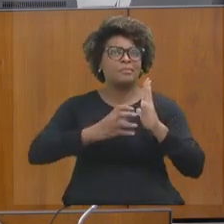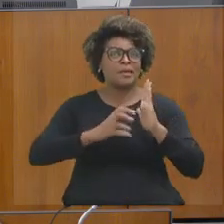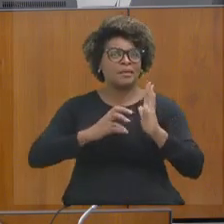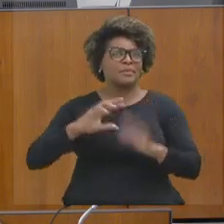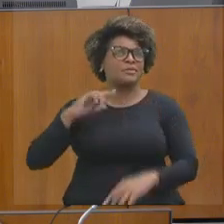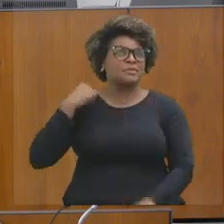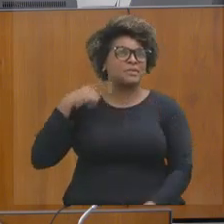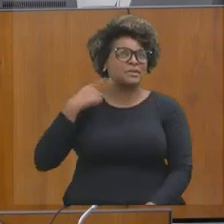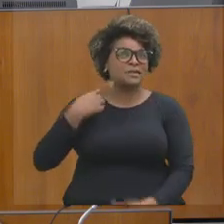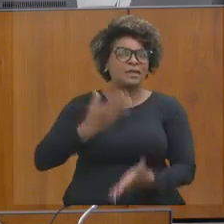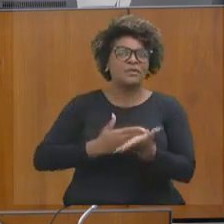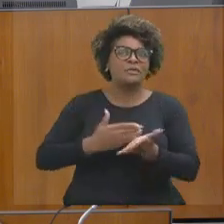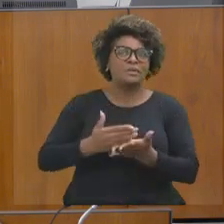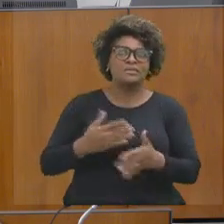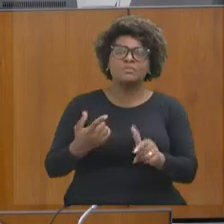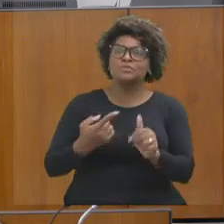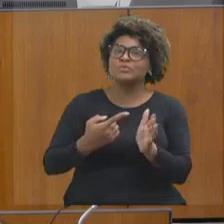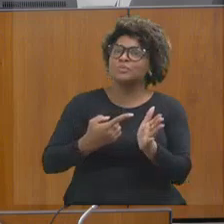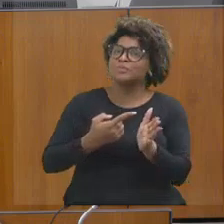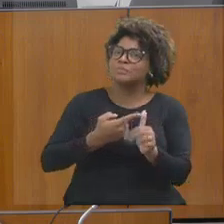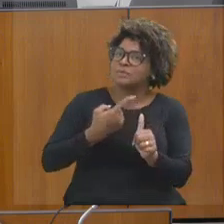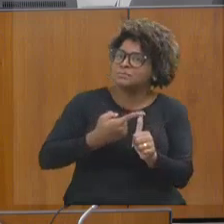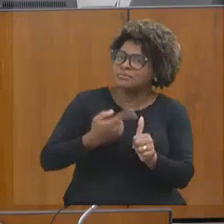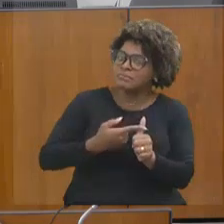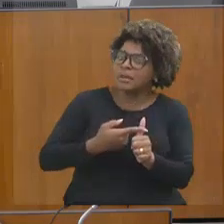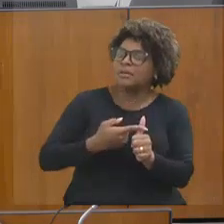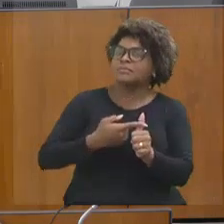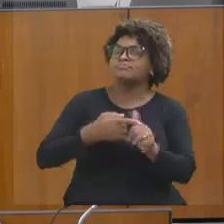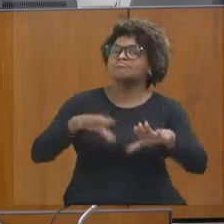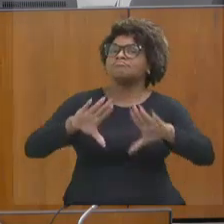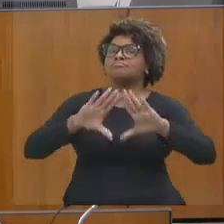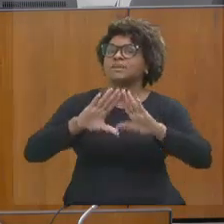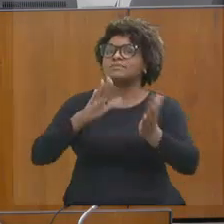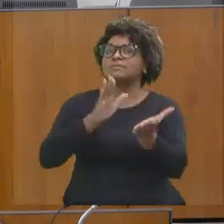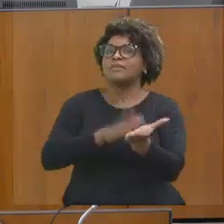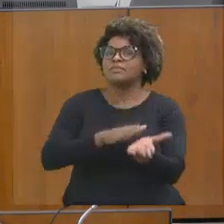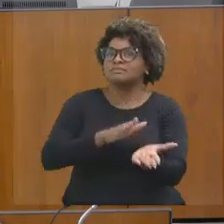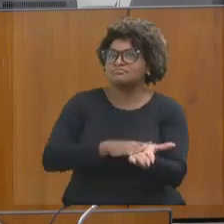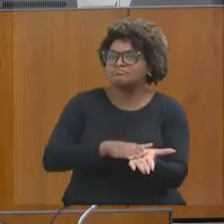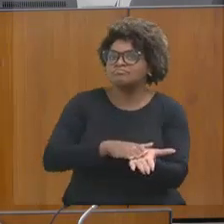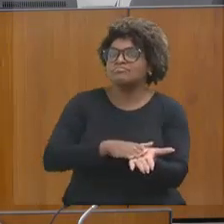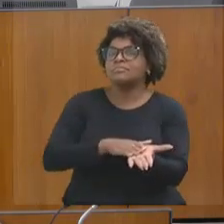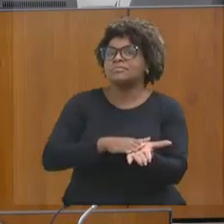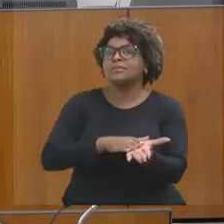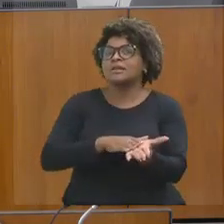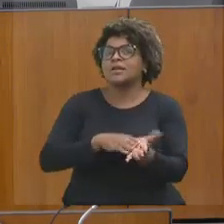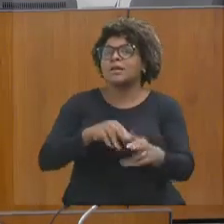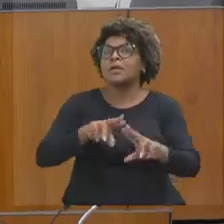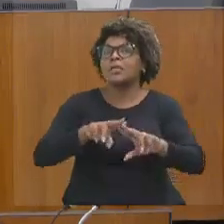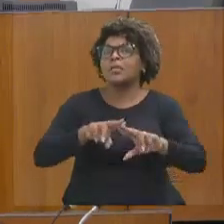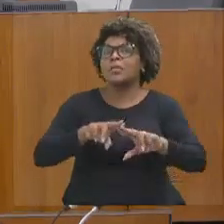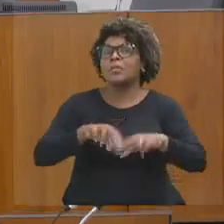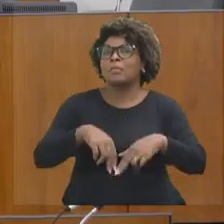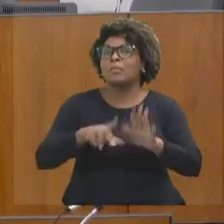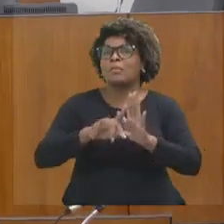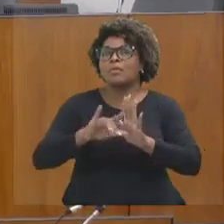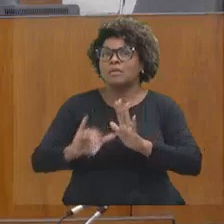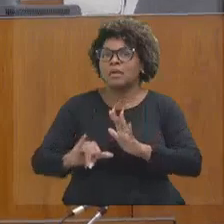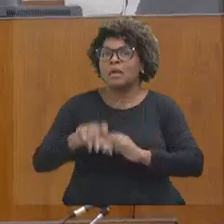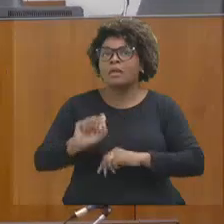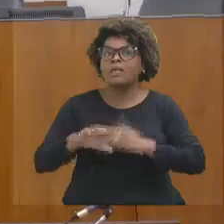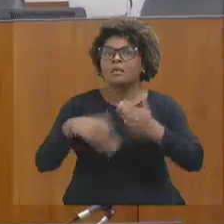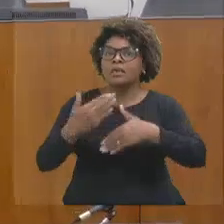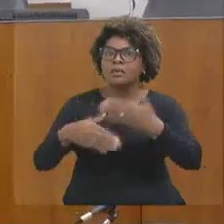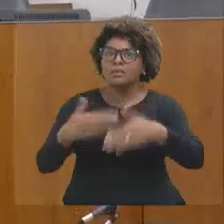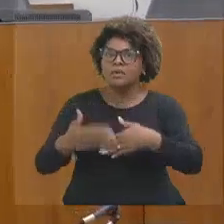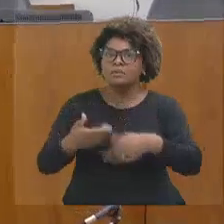ciclo da Assembleia fiscaliza a prestação de conta da vigésima legislatura processo do qual dirigente de órgãos entidade da administração pública